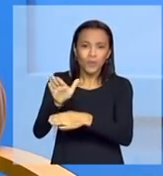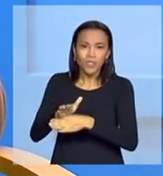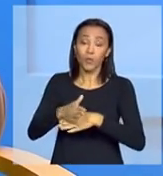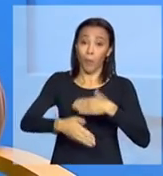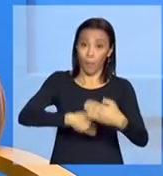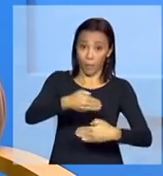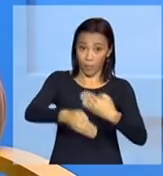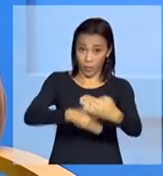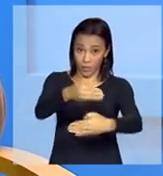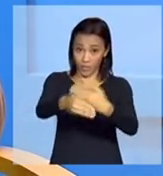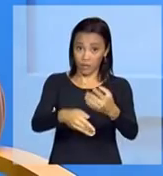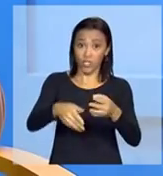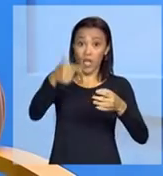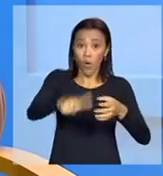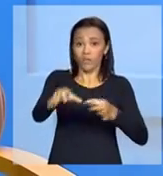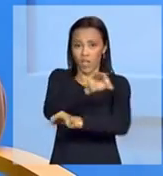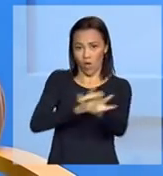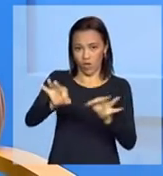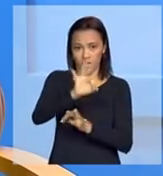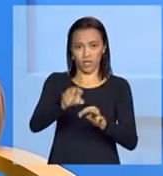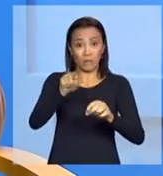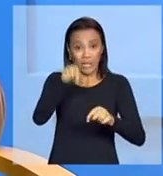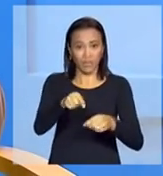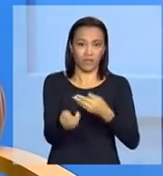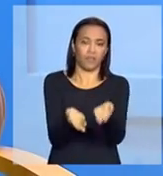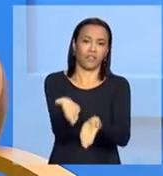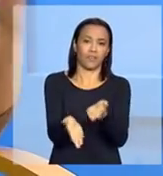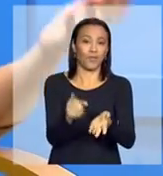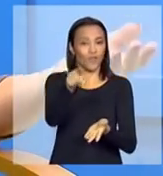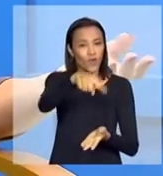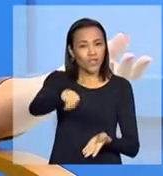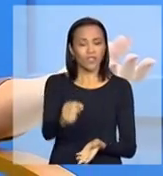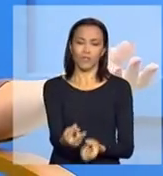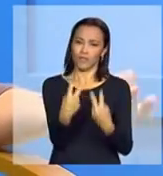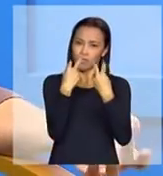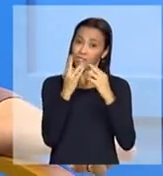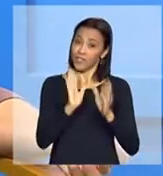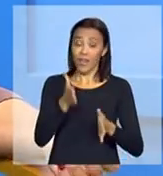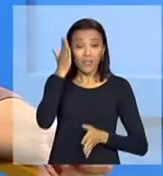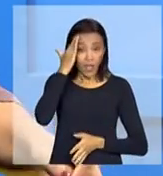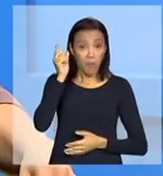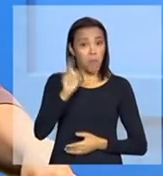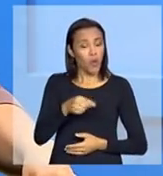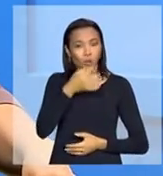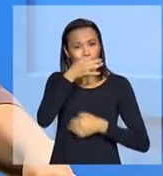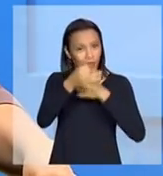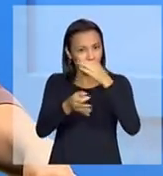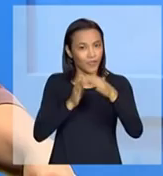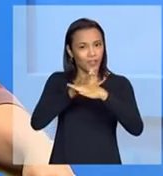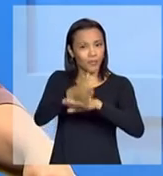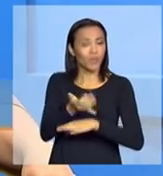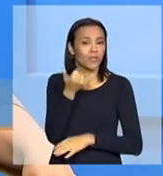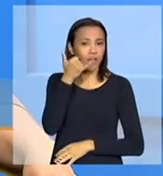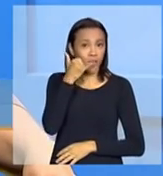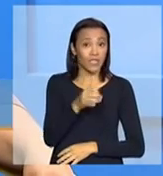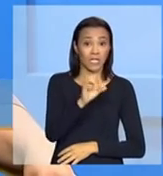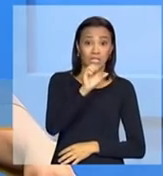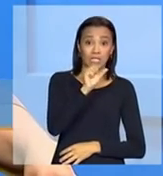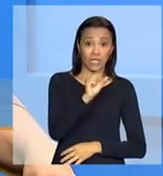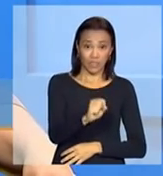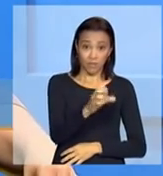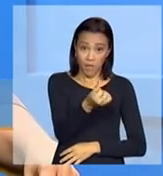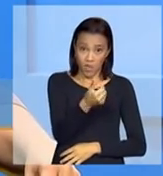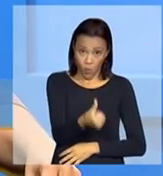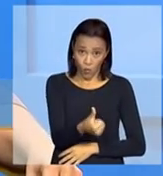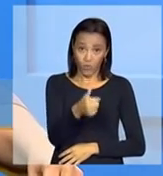reordenamento dos serviços. E você que nos assiste já sabe, né? Pode participar pelos telefones 0 operadora